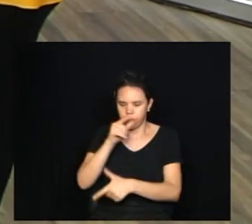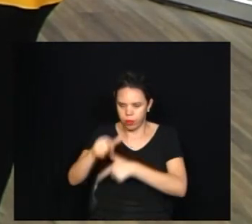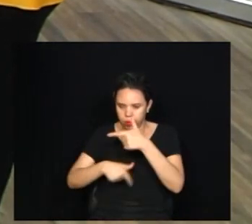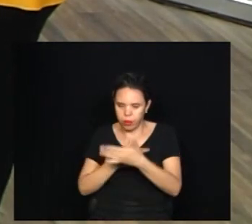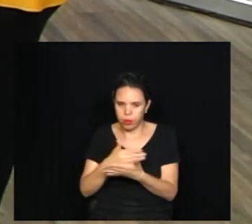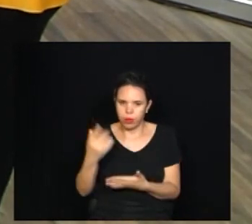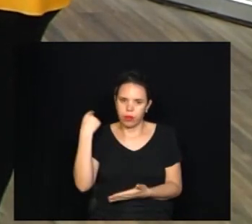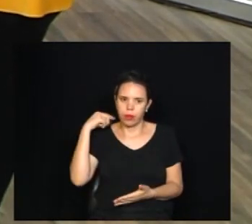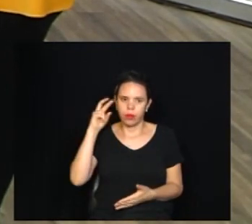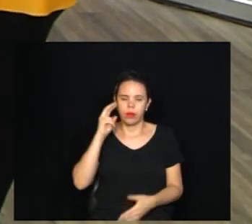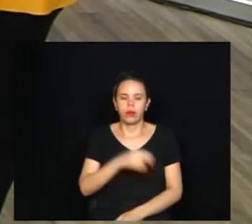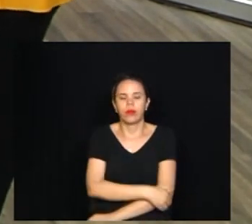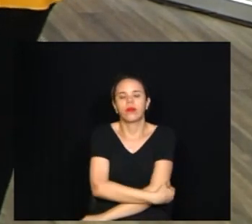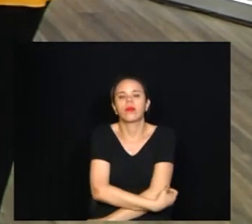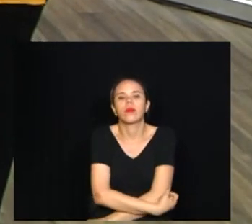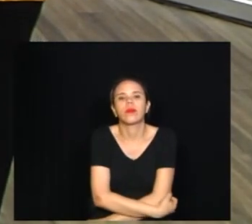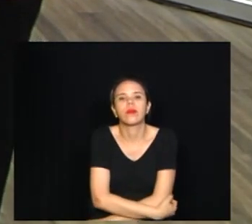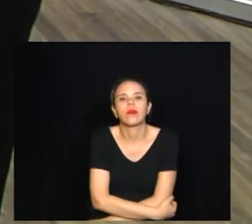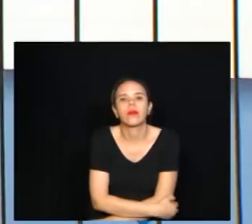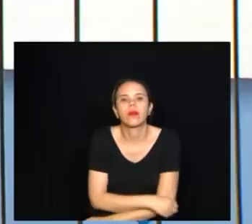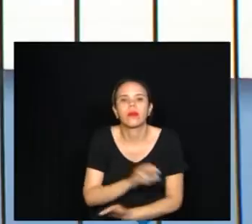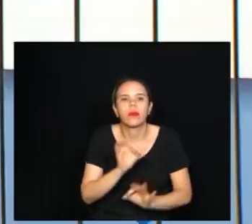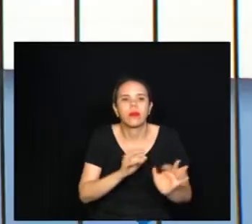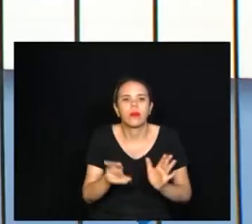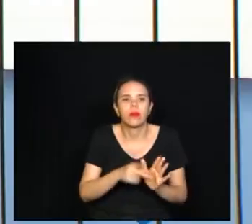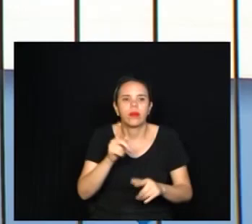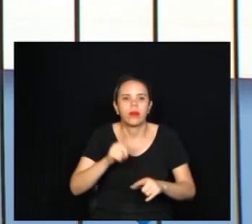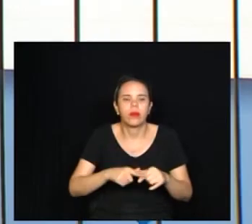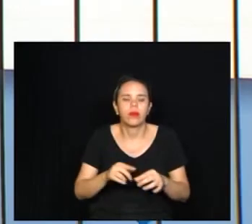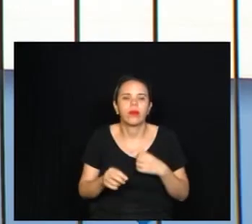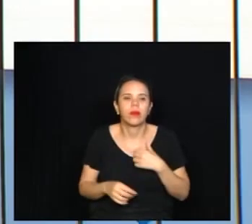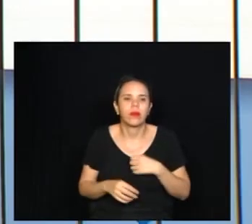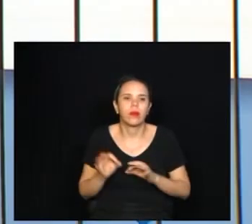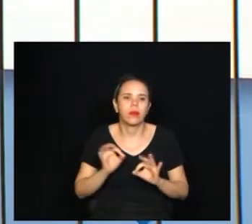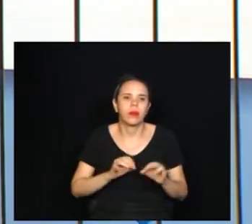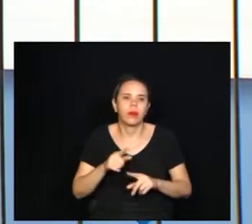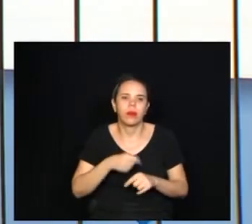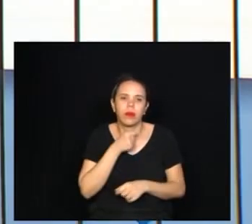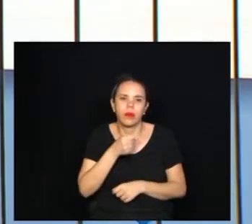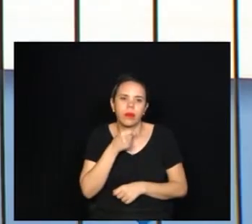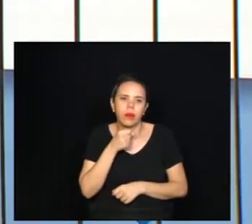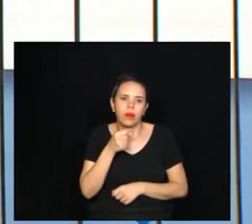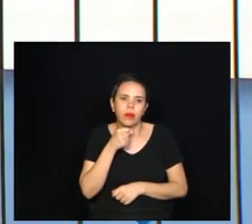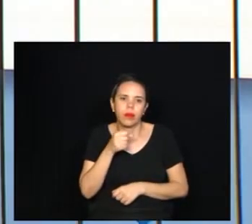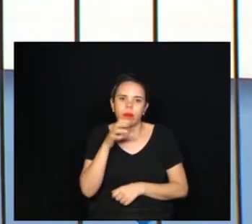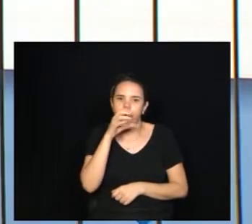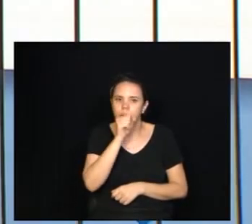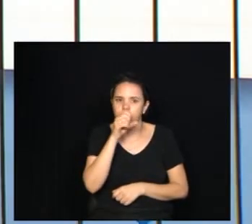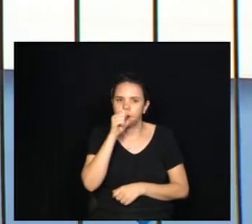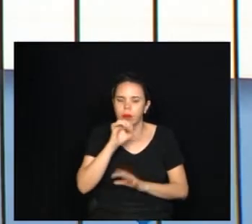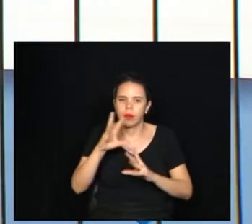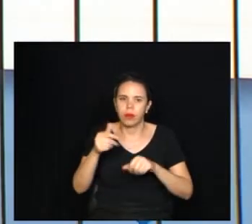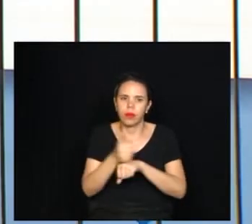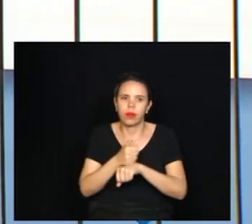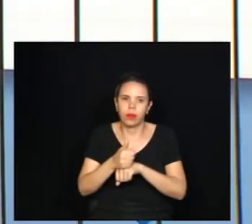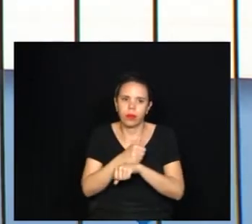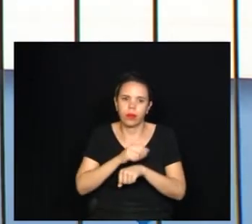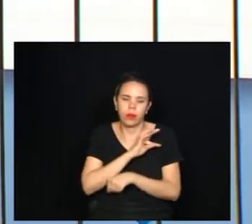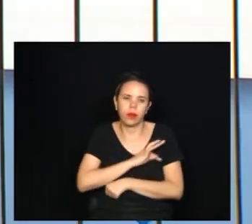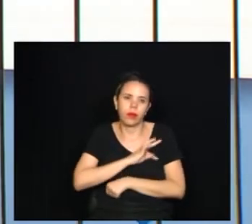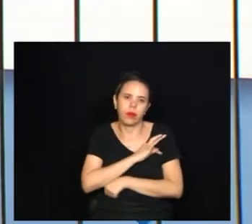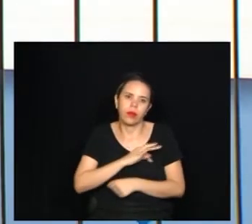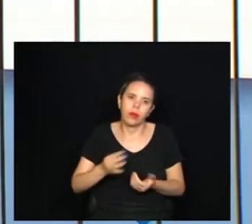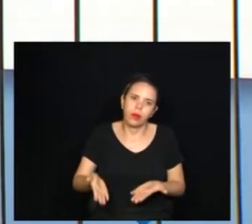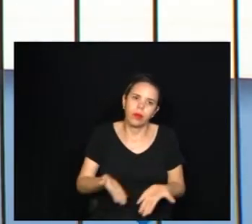começou na última quinta-feira, com a produção dos materiais, produzimos reportagens. No sábado, toda a nossa equipe